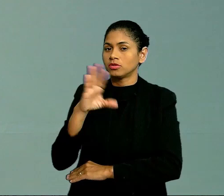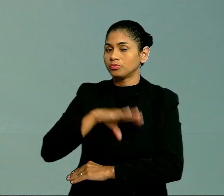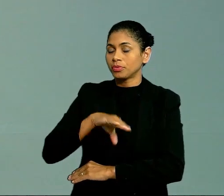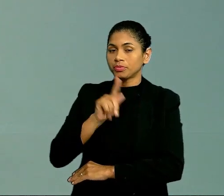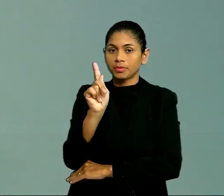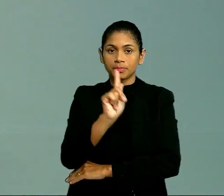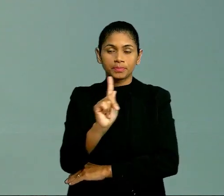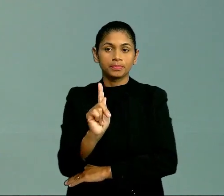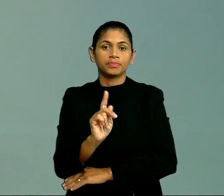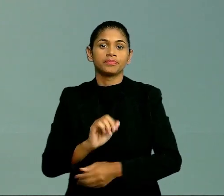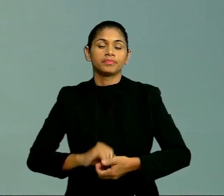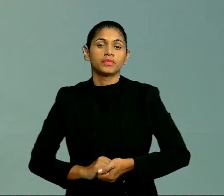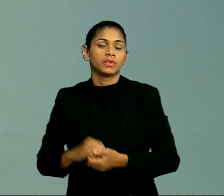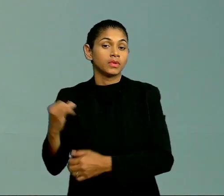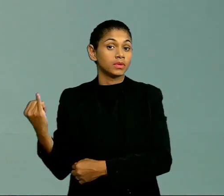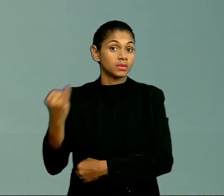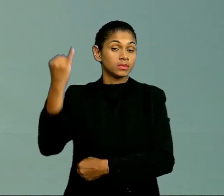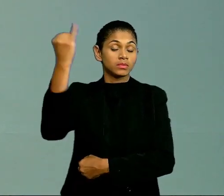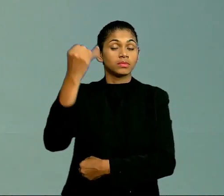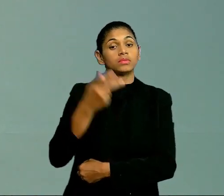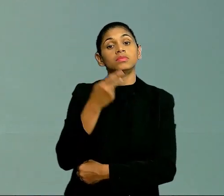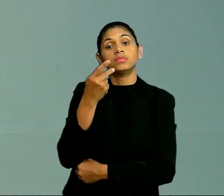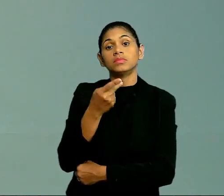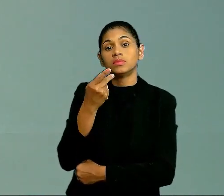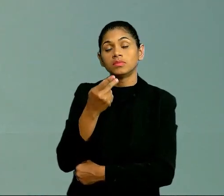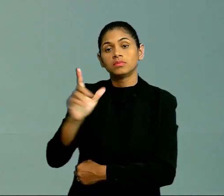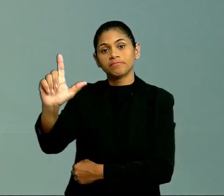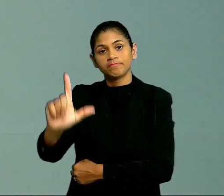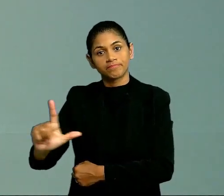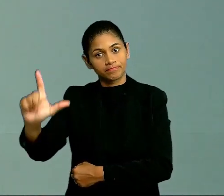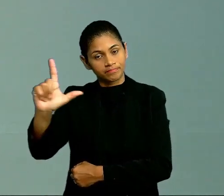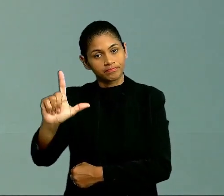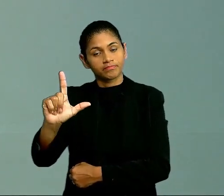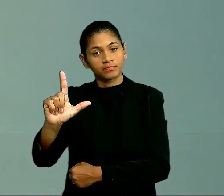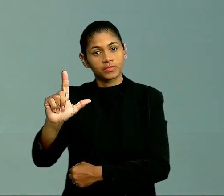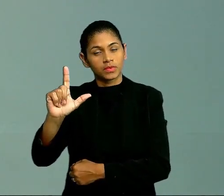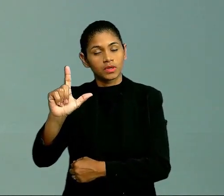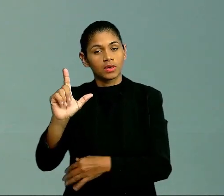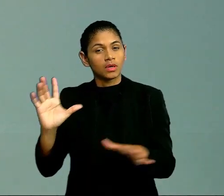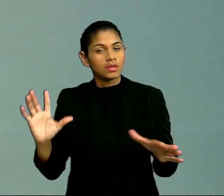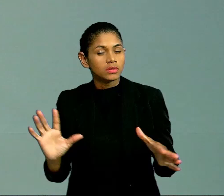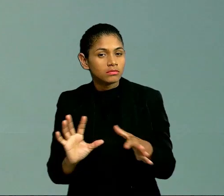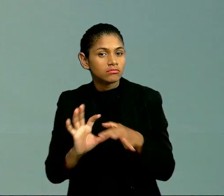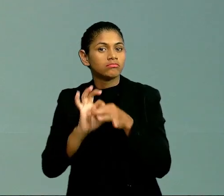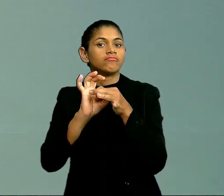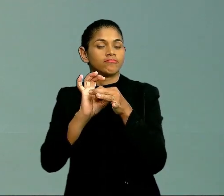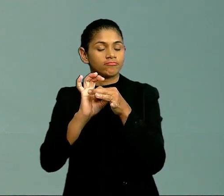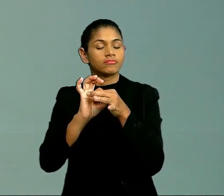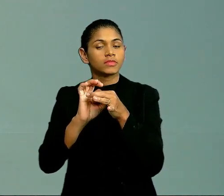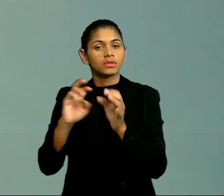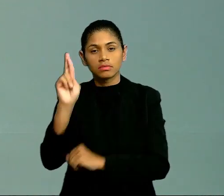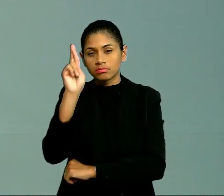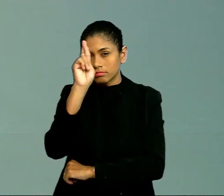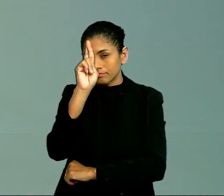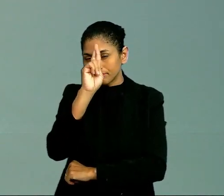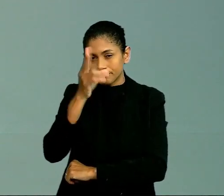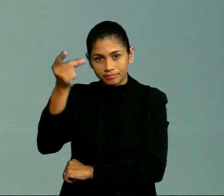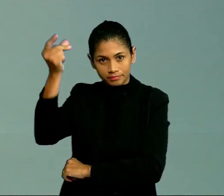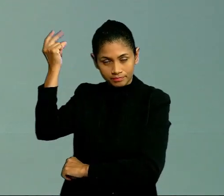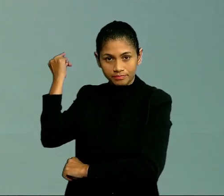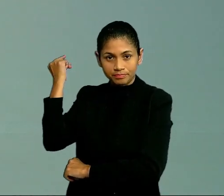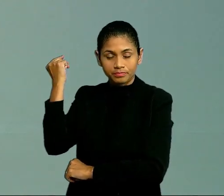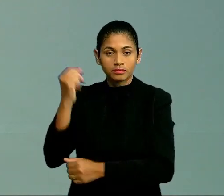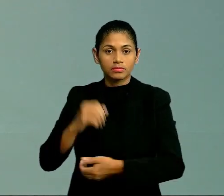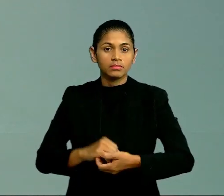E é essa a importância de nós falarmos de literatura vinculada aí à questão histórica. Eles queriam